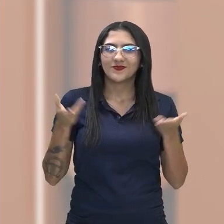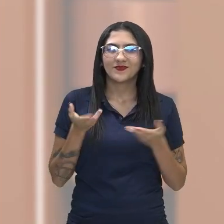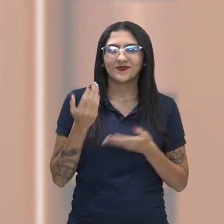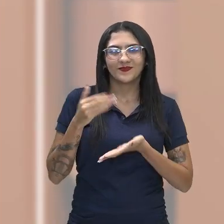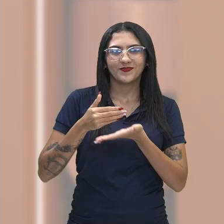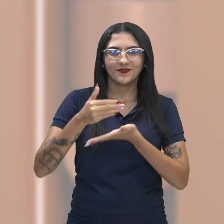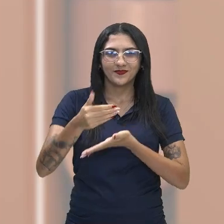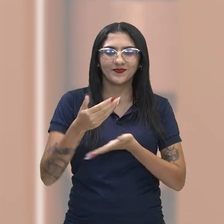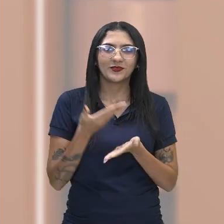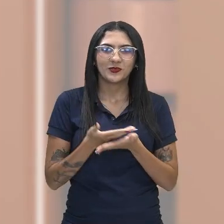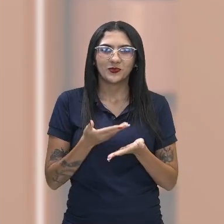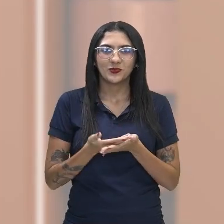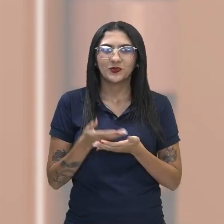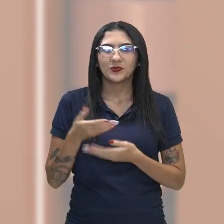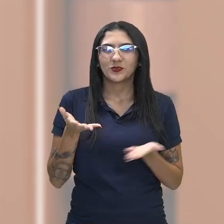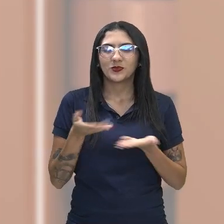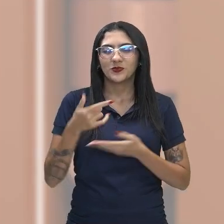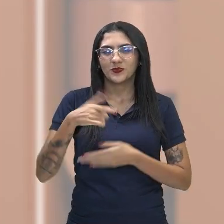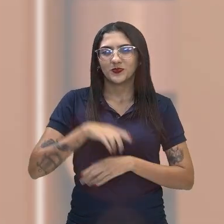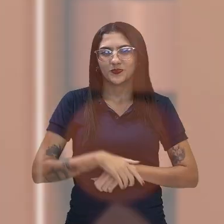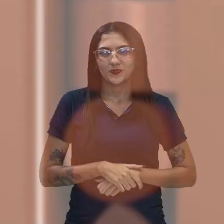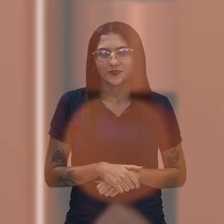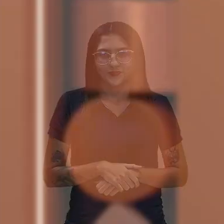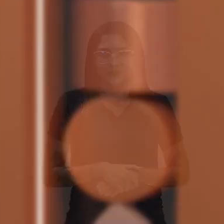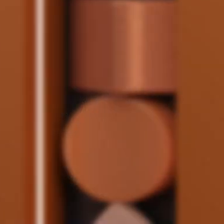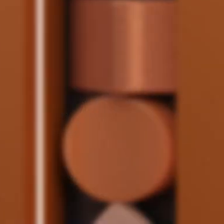e vamos aí a mais uma aula de geografia.